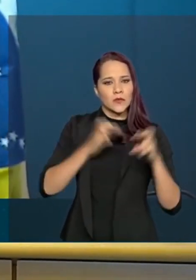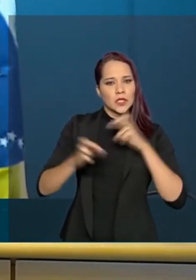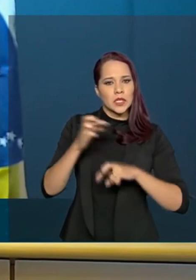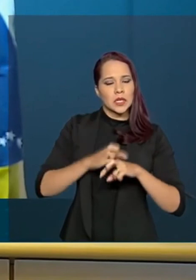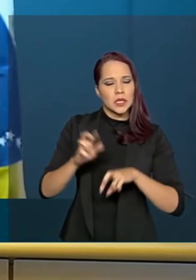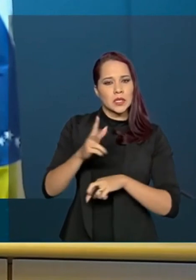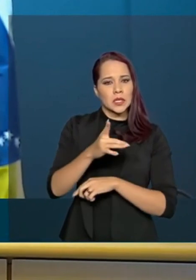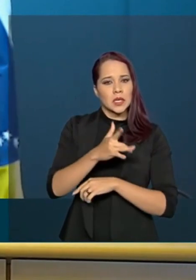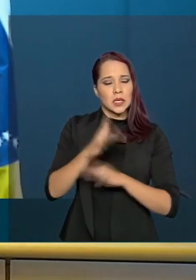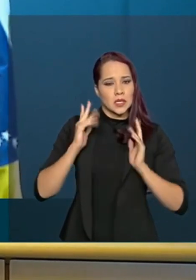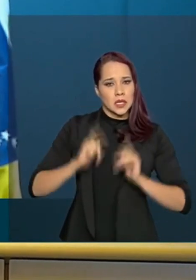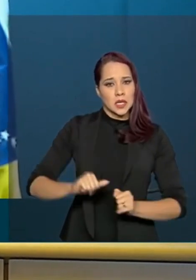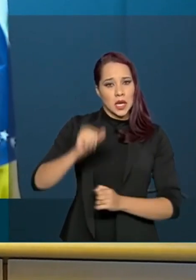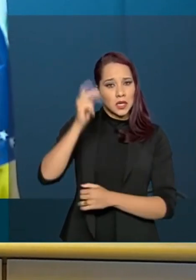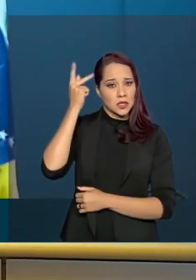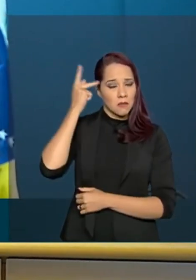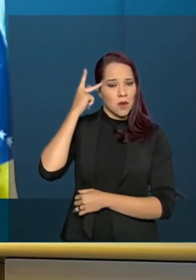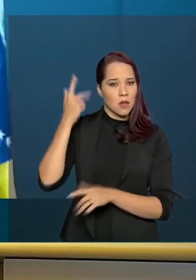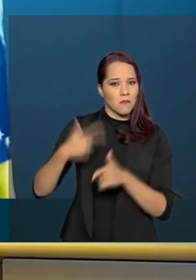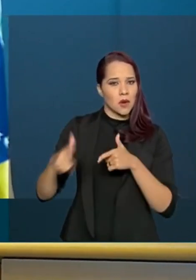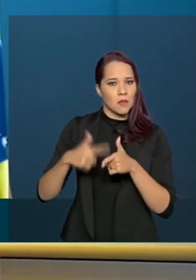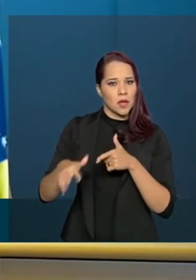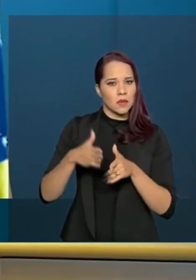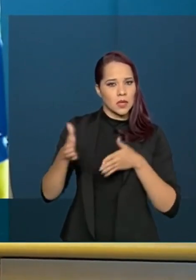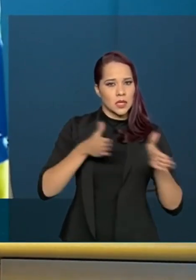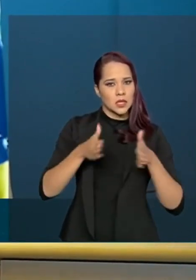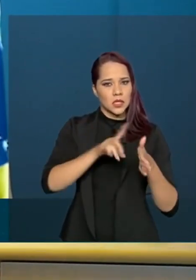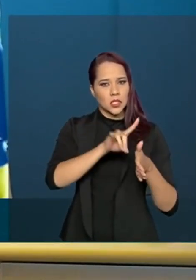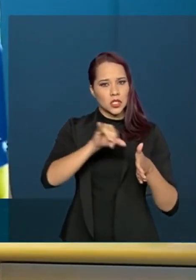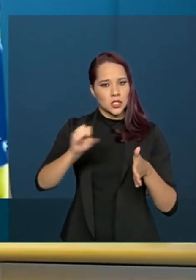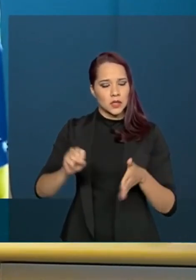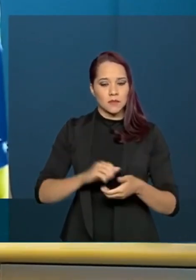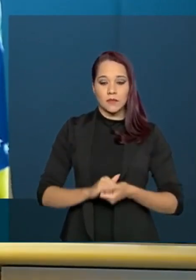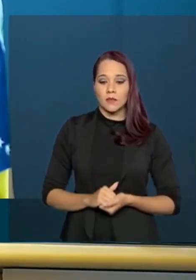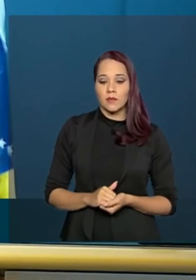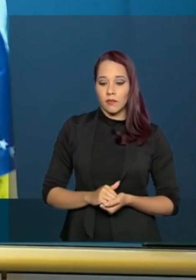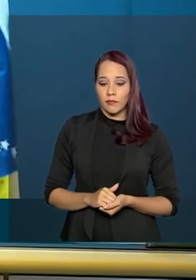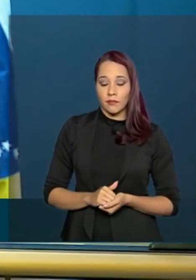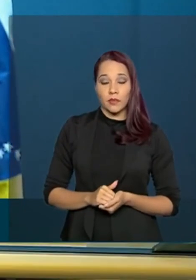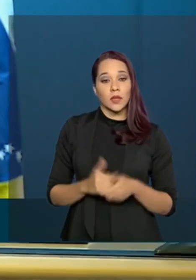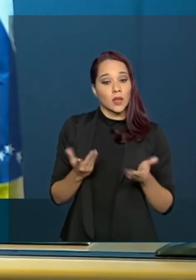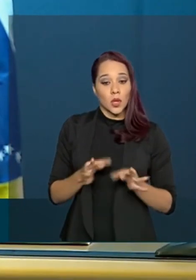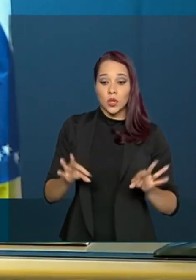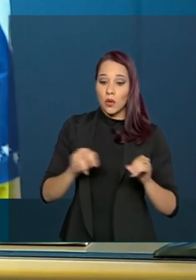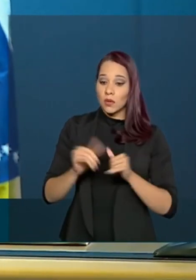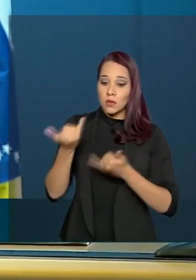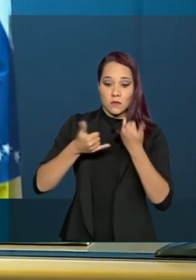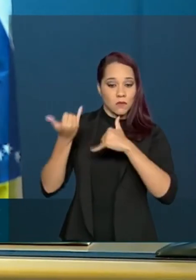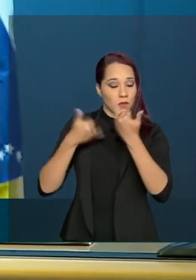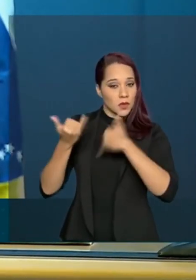municipais paulistas sobre problemas nessas datas. Todas as informações e